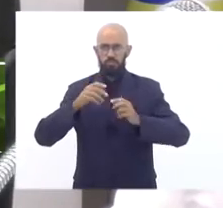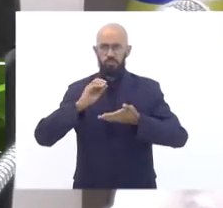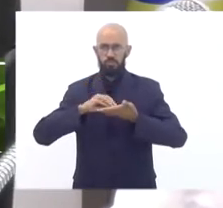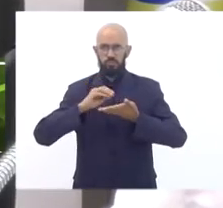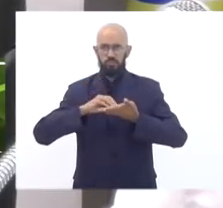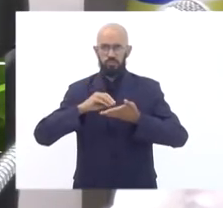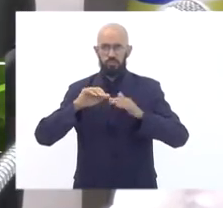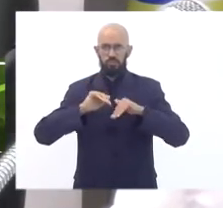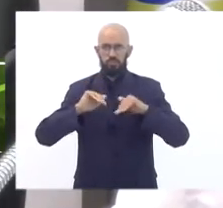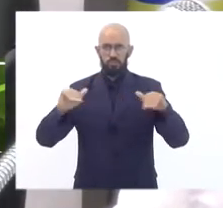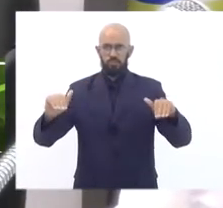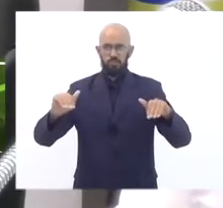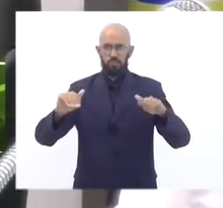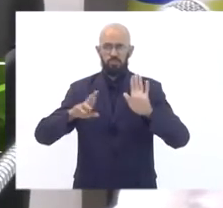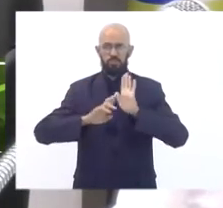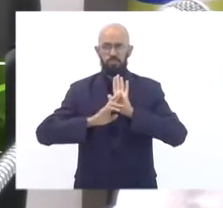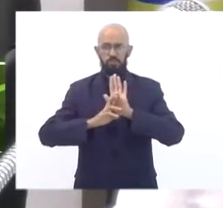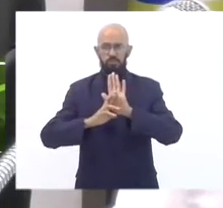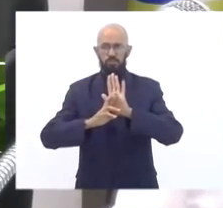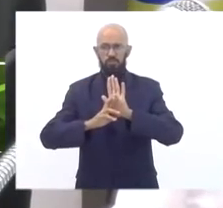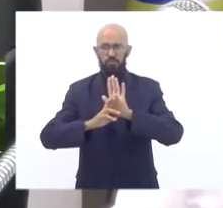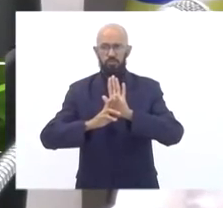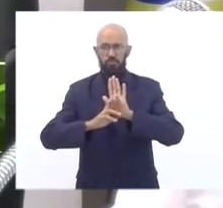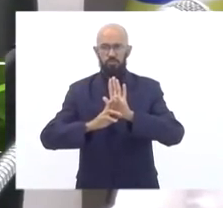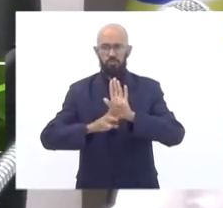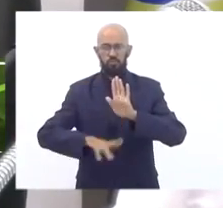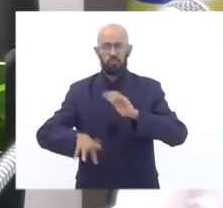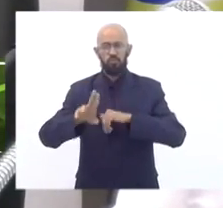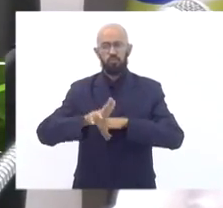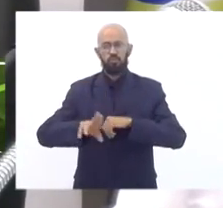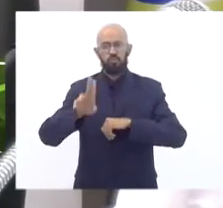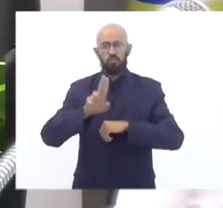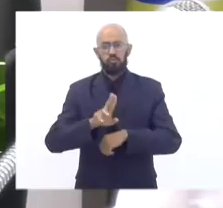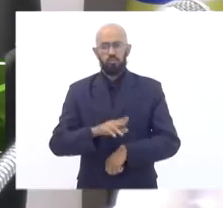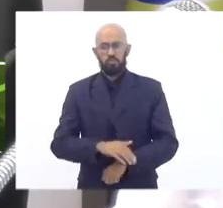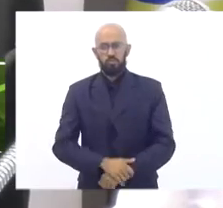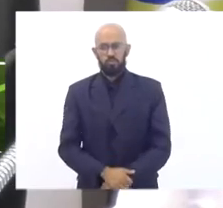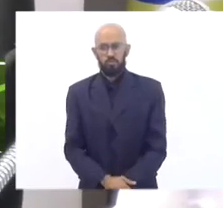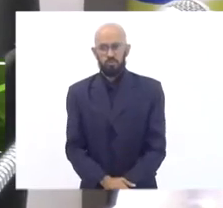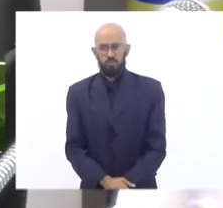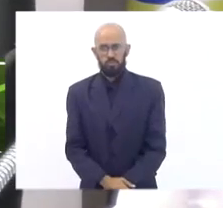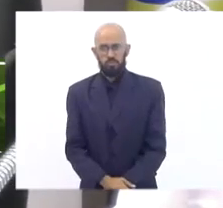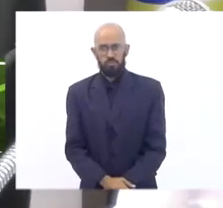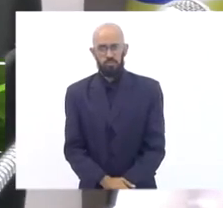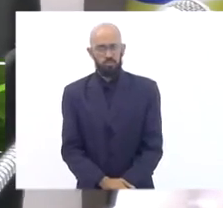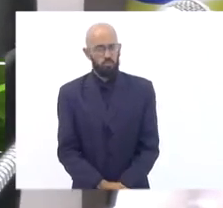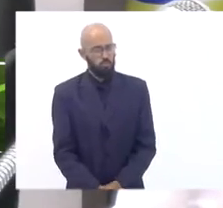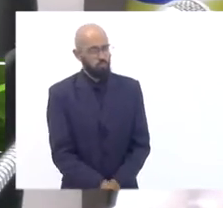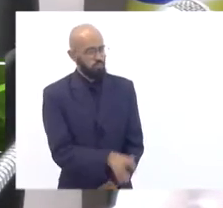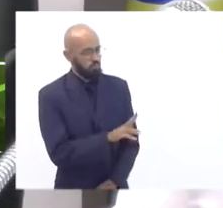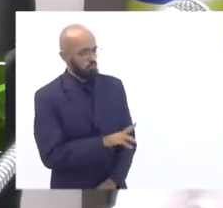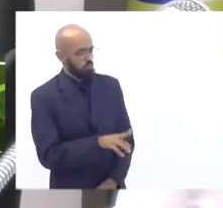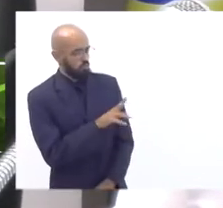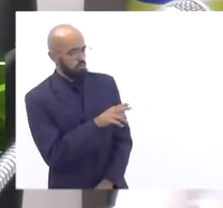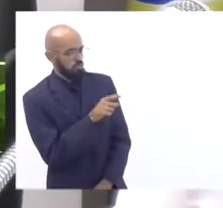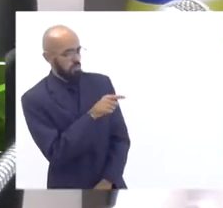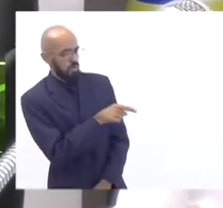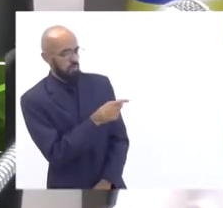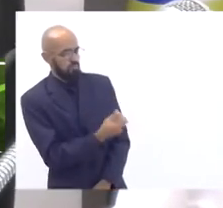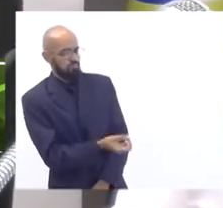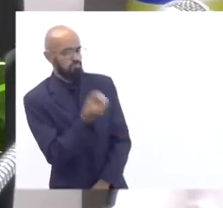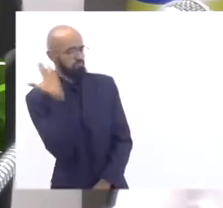na mesa a representação do usuário. O usuário nunca foi ouvido.